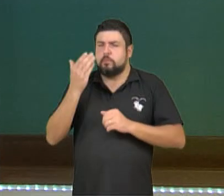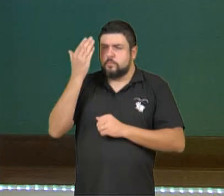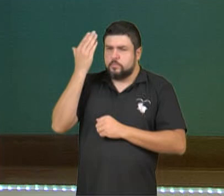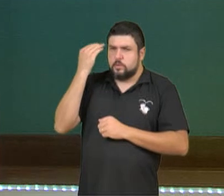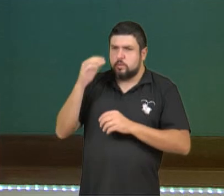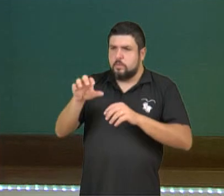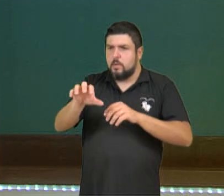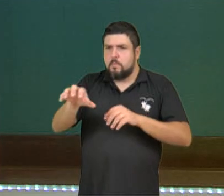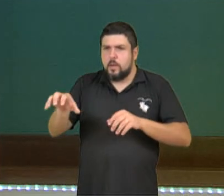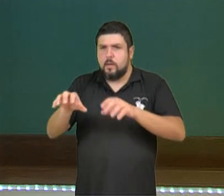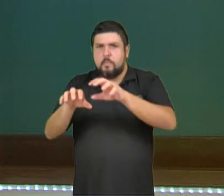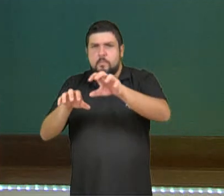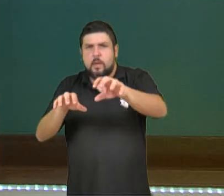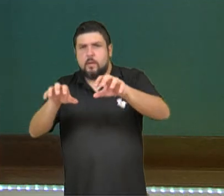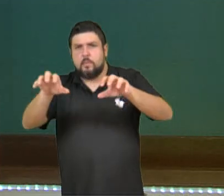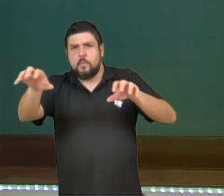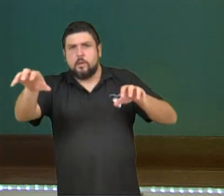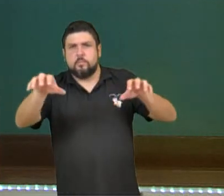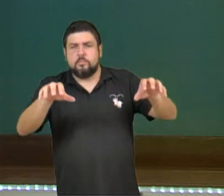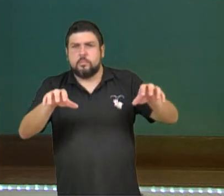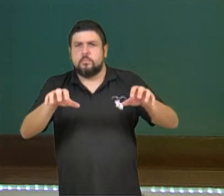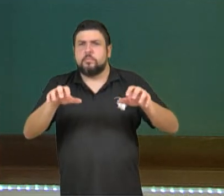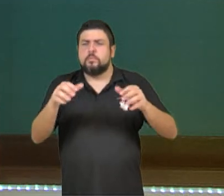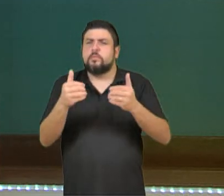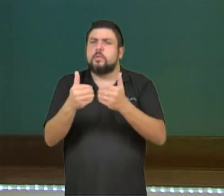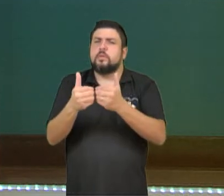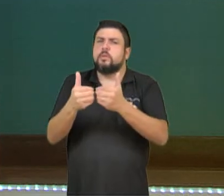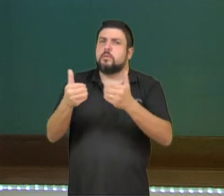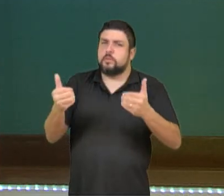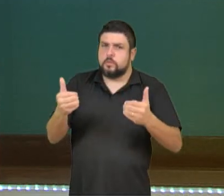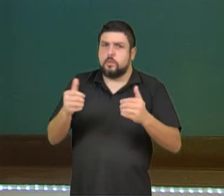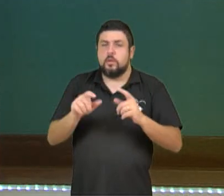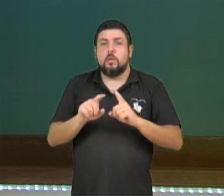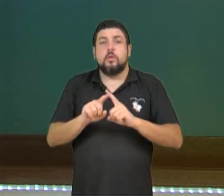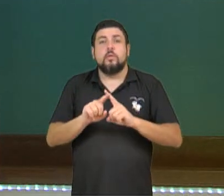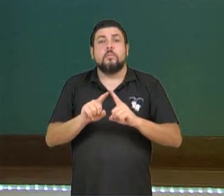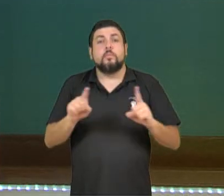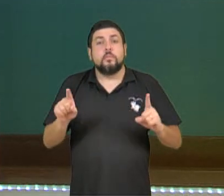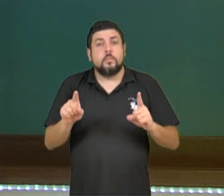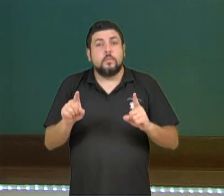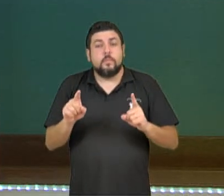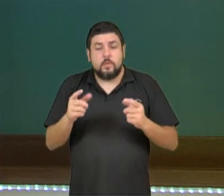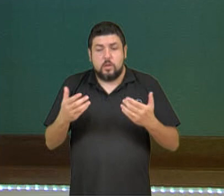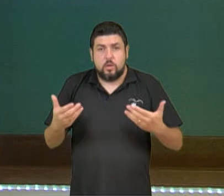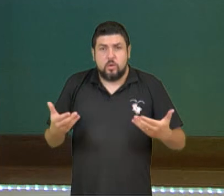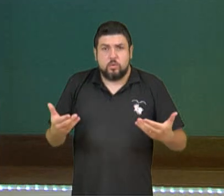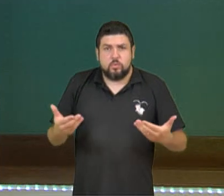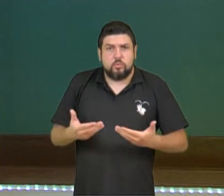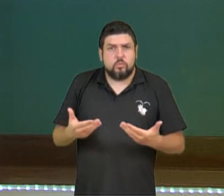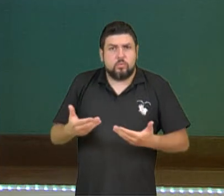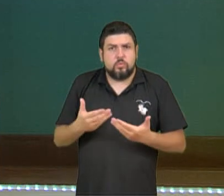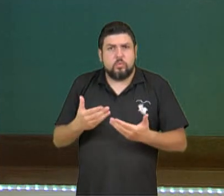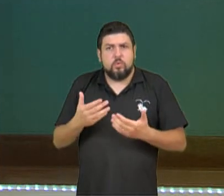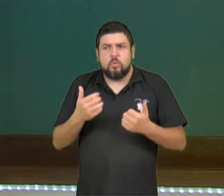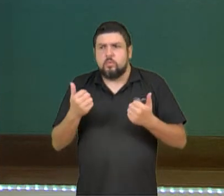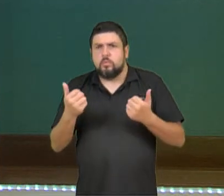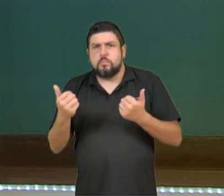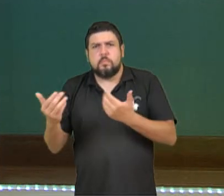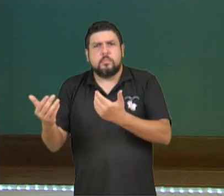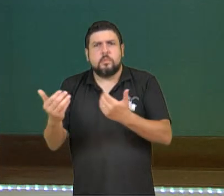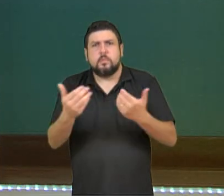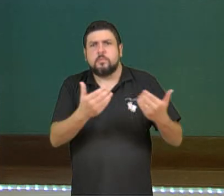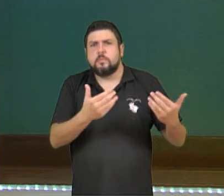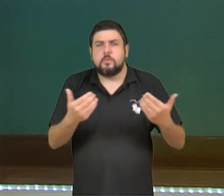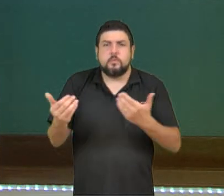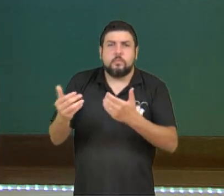medida que este núcleo econômico se fez vislumbrar, essa conectividade por esses produtos diferenciados fez com que